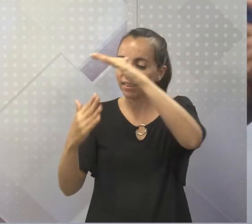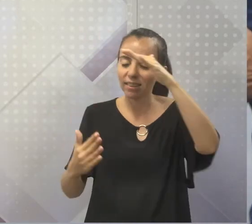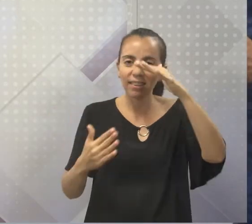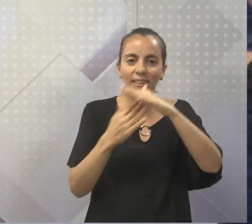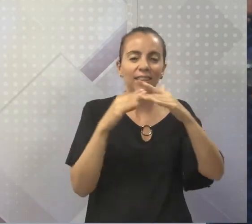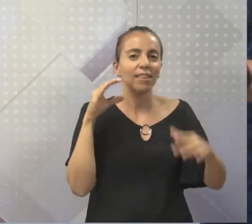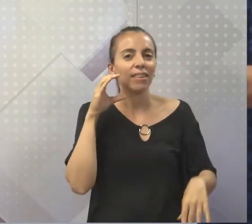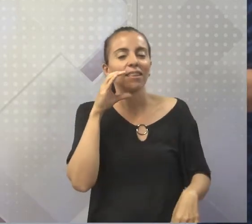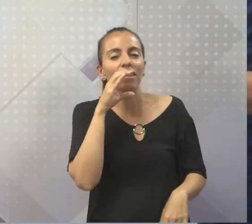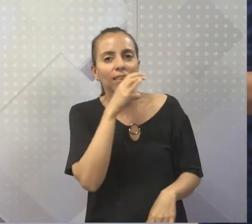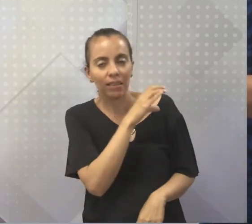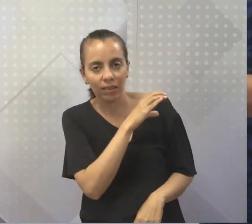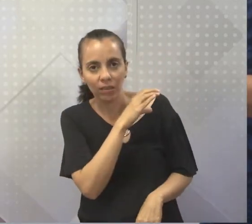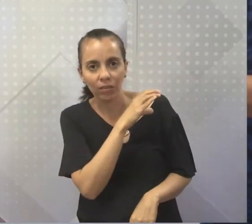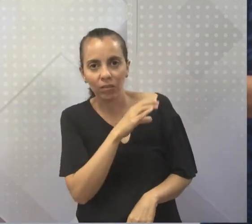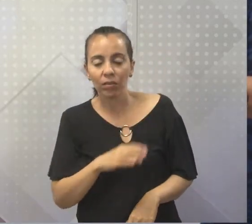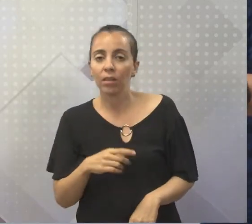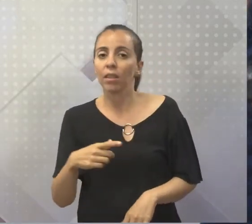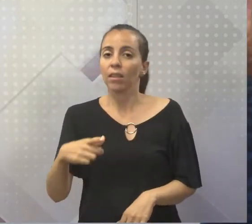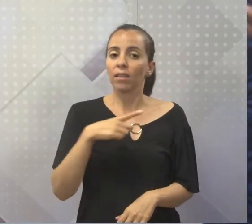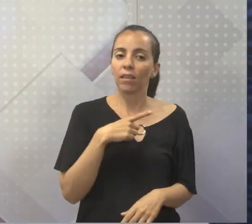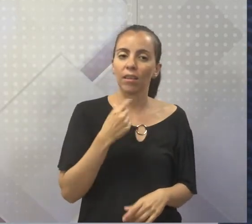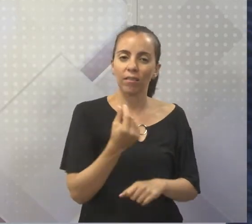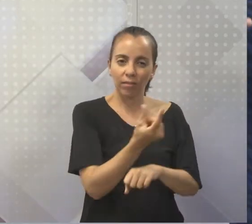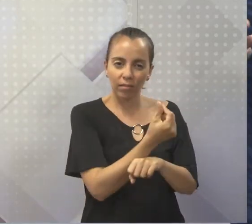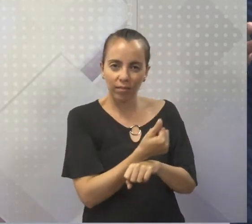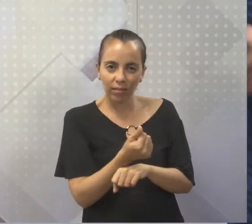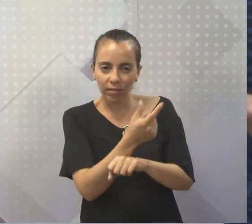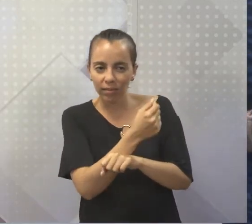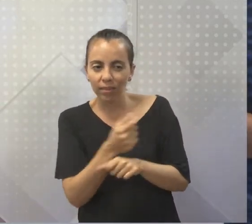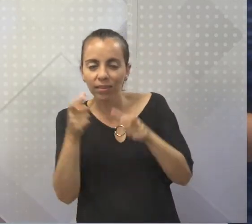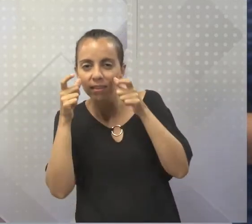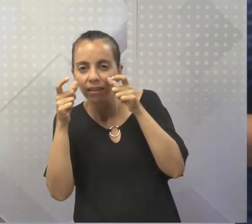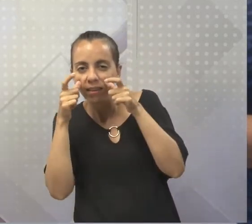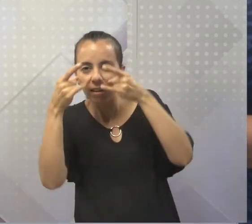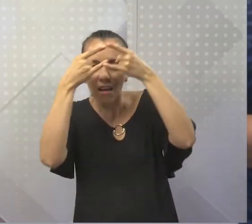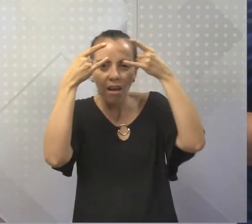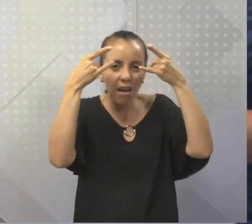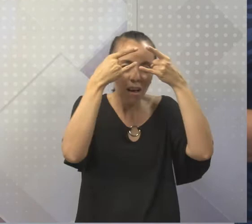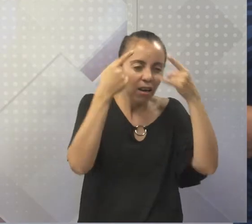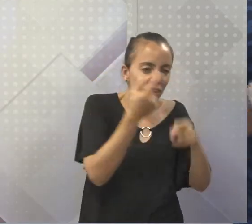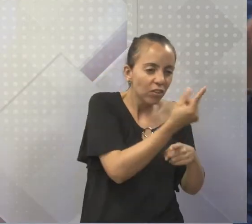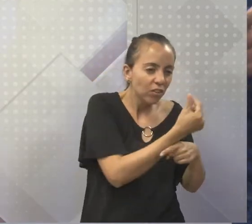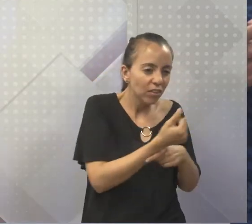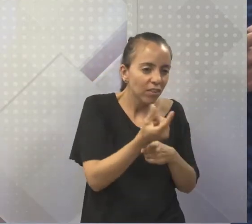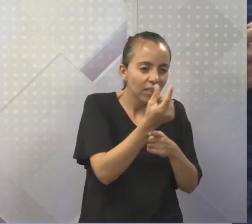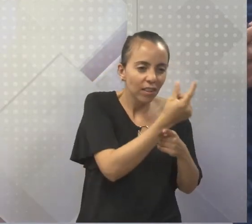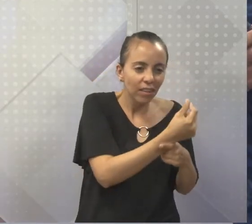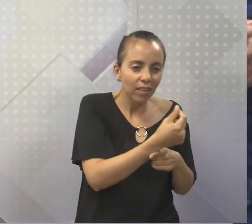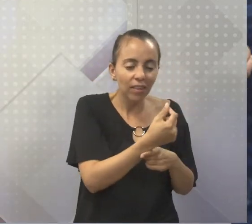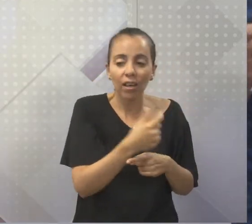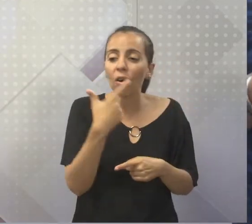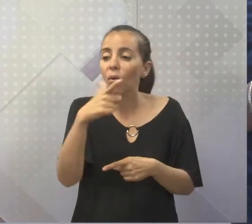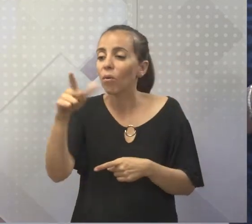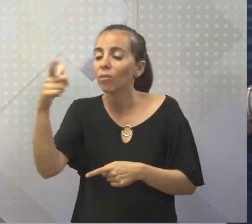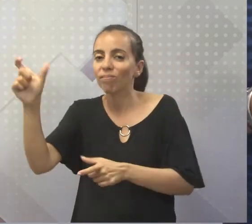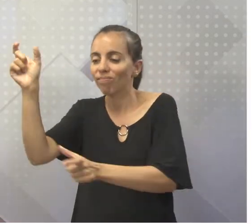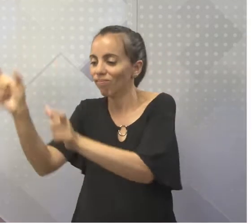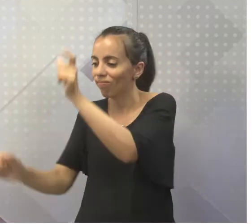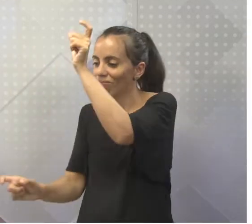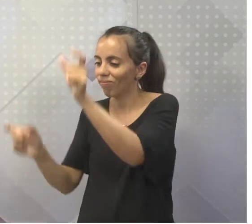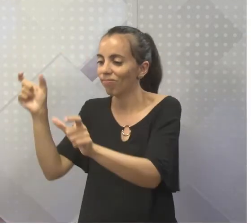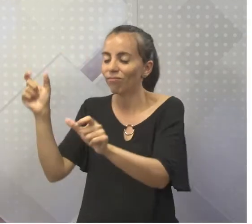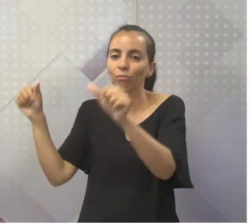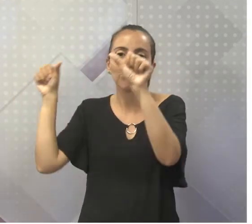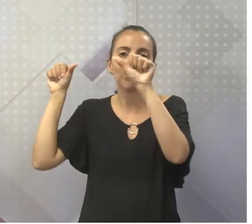ele ganha no individual ele fica mais rico e o prejuízo é dividido com todos para dizer